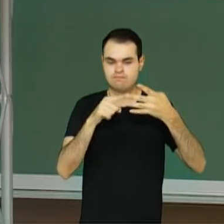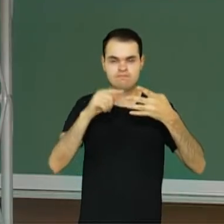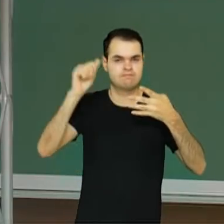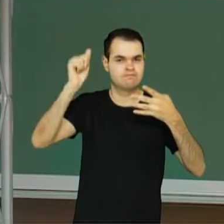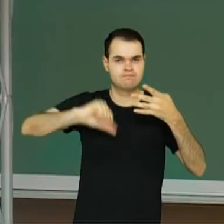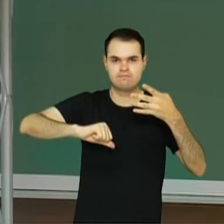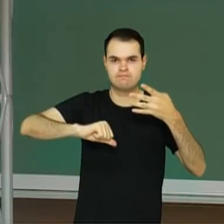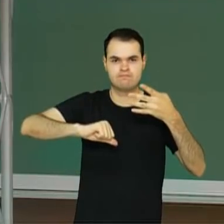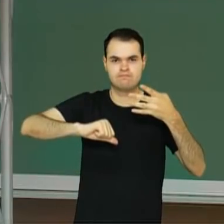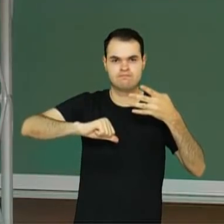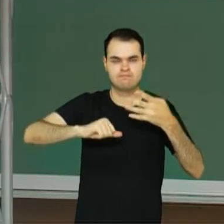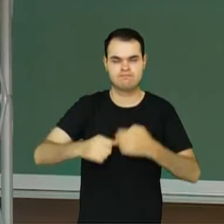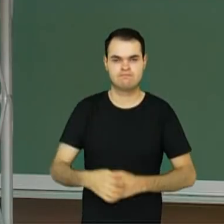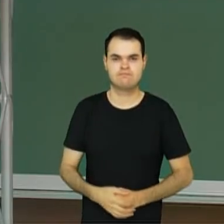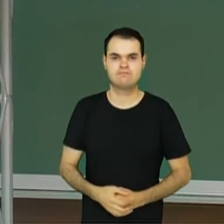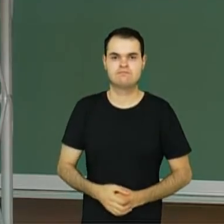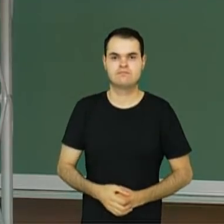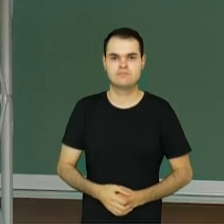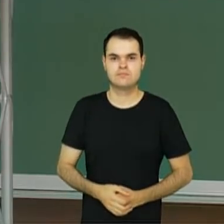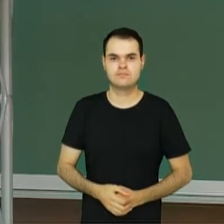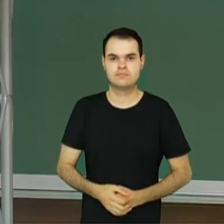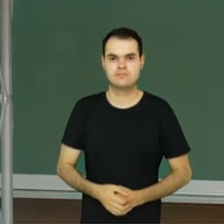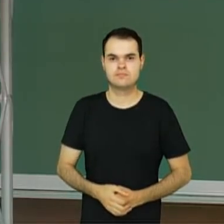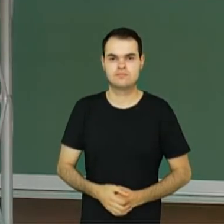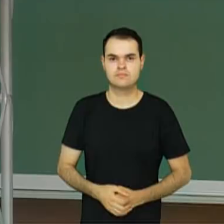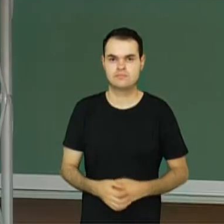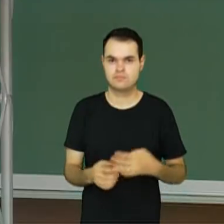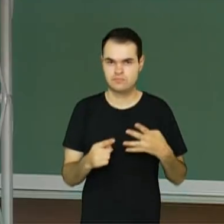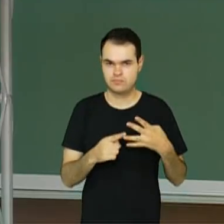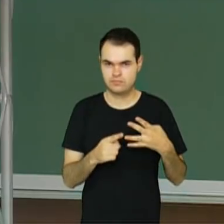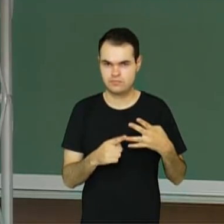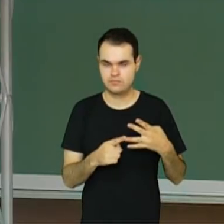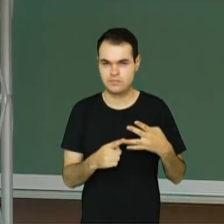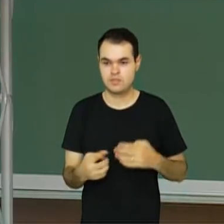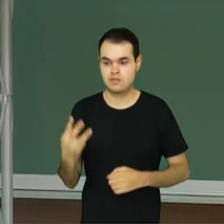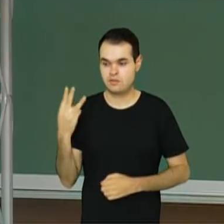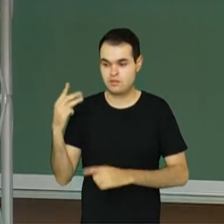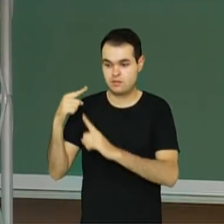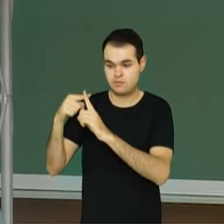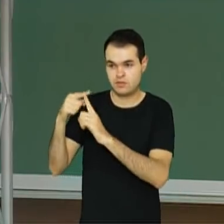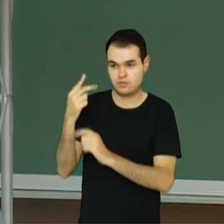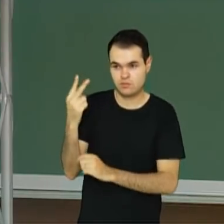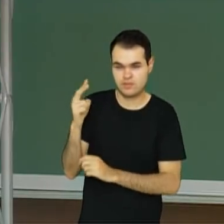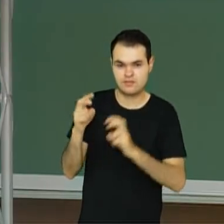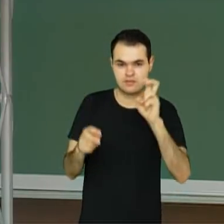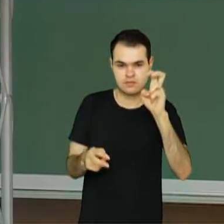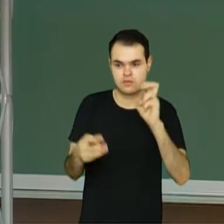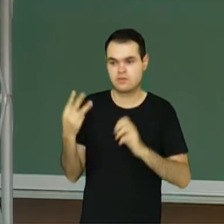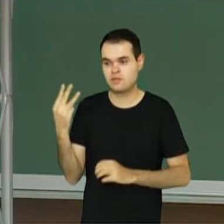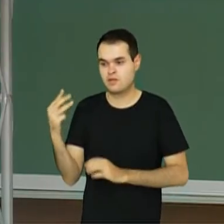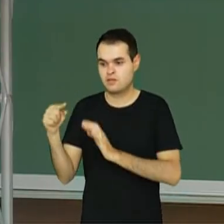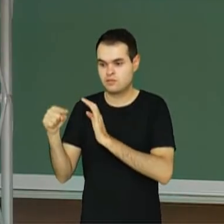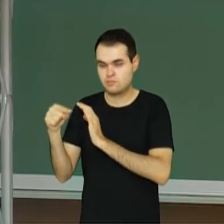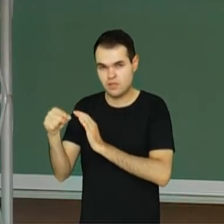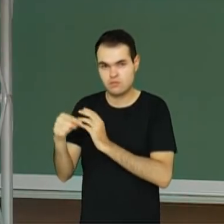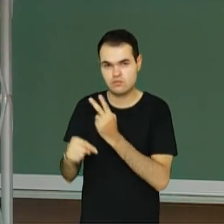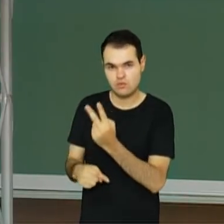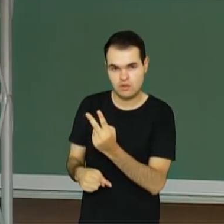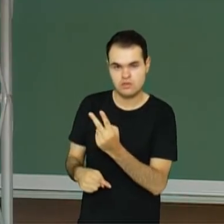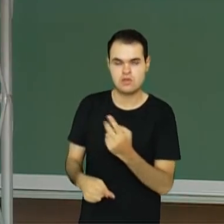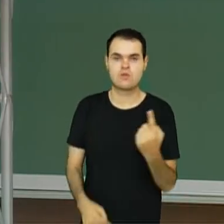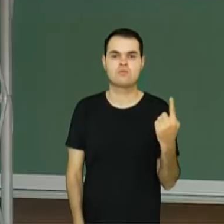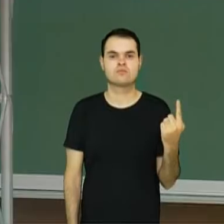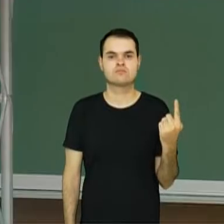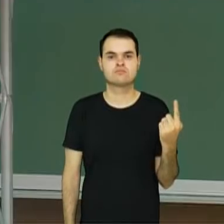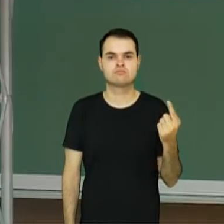funcionou para a segunda equação. 3 mais 2 é 5 e 3 menos 2 é 1. O 3 e